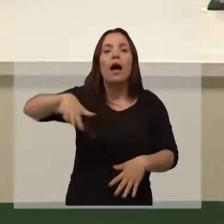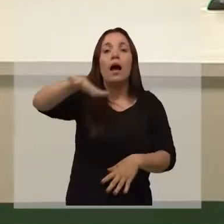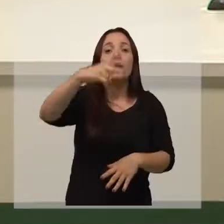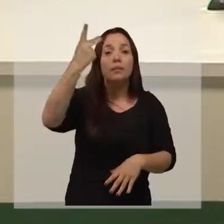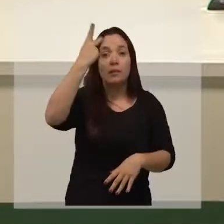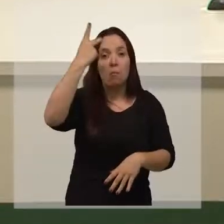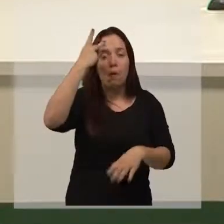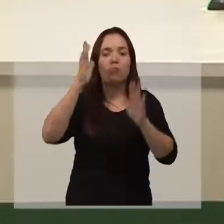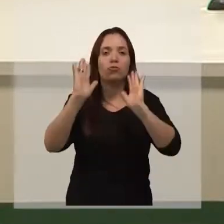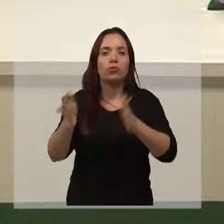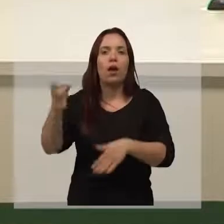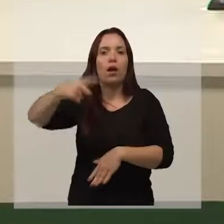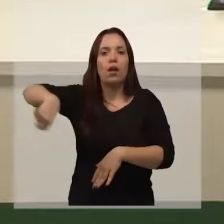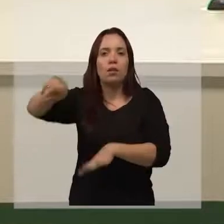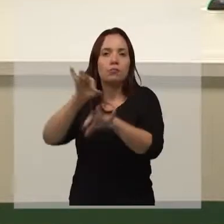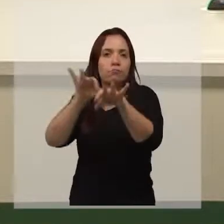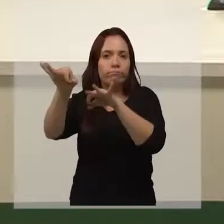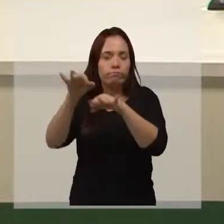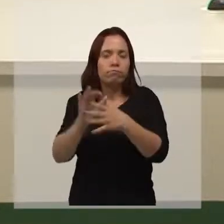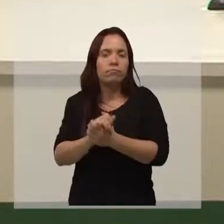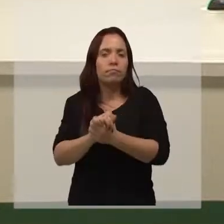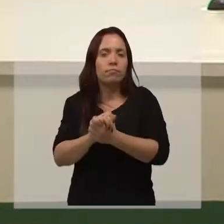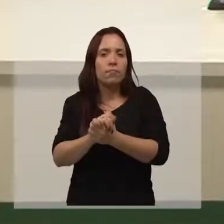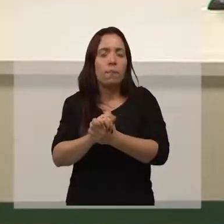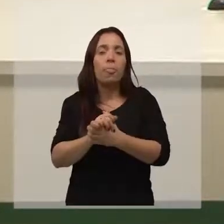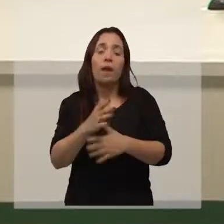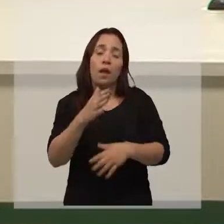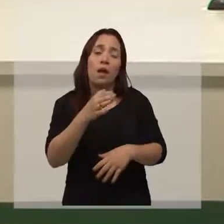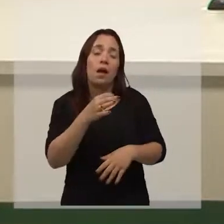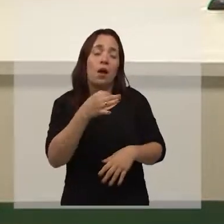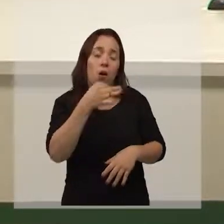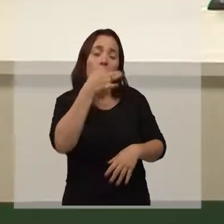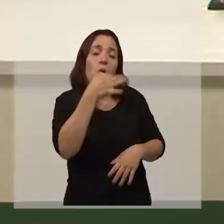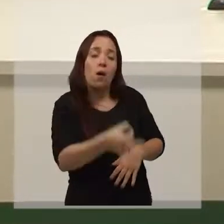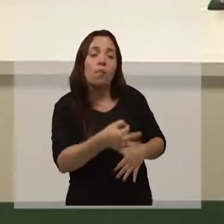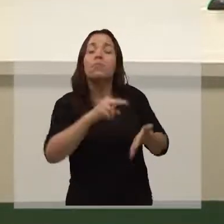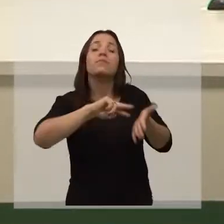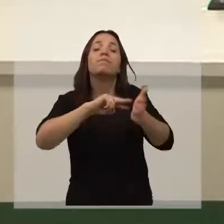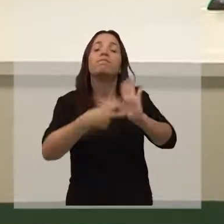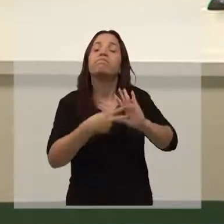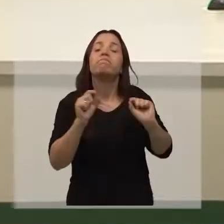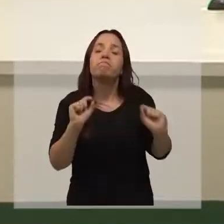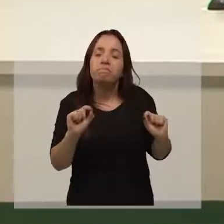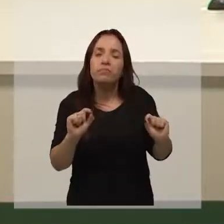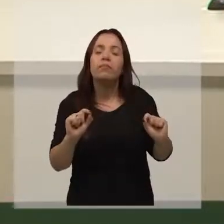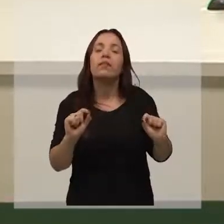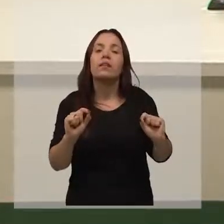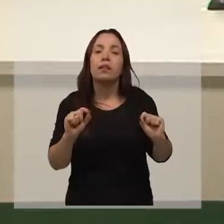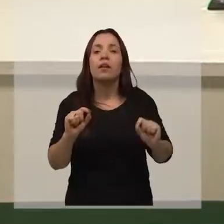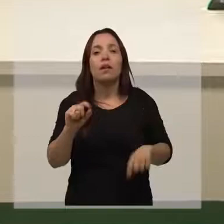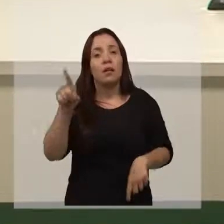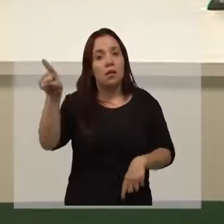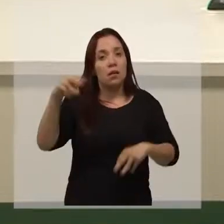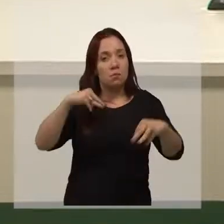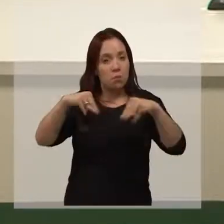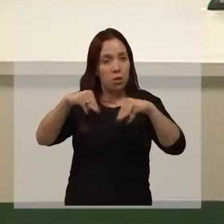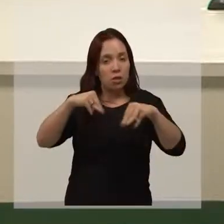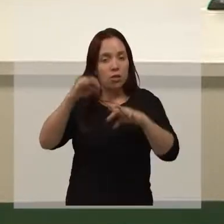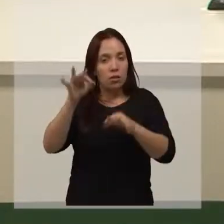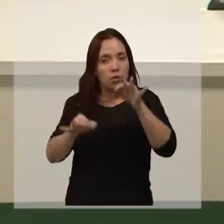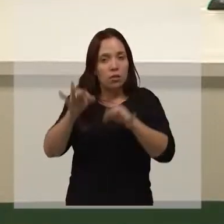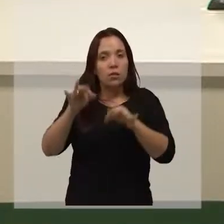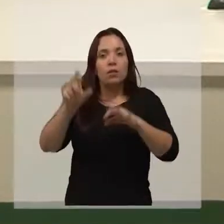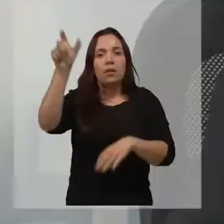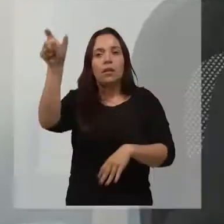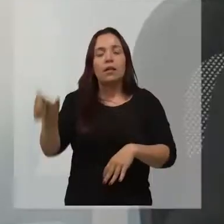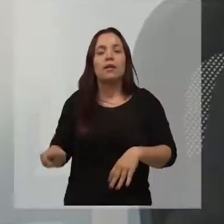montada. Isso demonstra o que, na minha avaliação, Carlos Frederico? Nós estamos perante um ministro que usa o critério técnico.